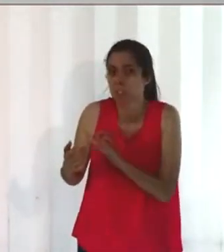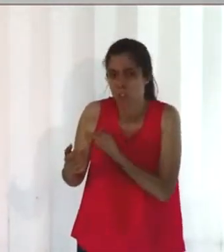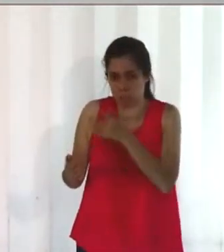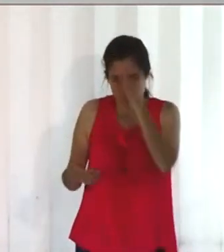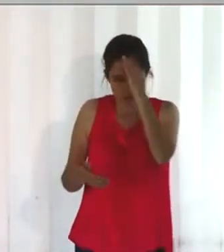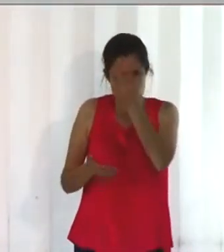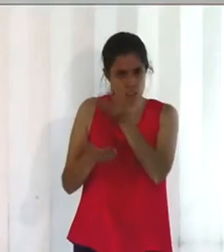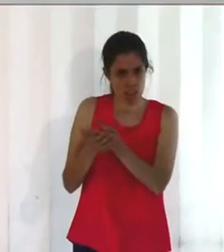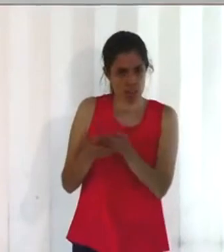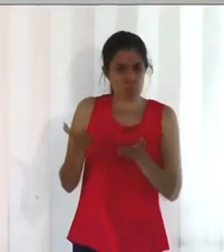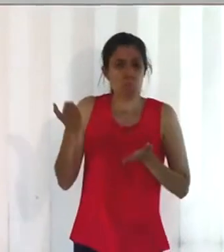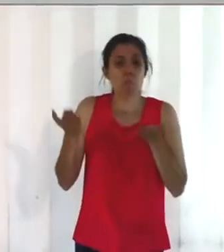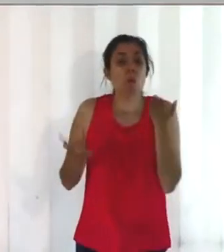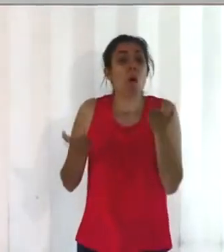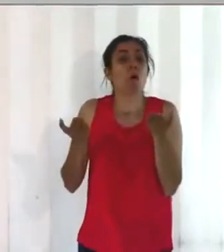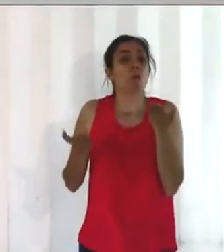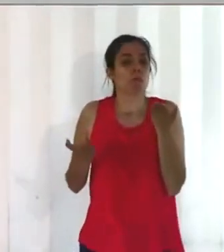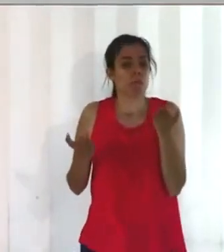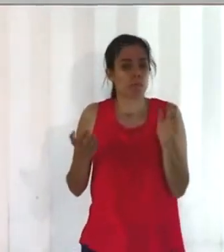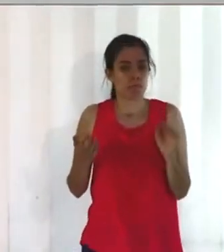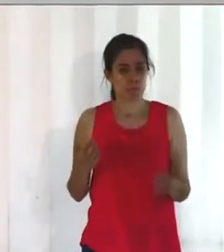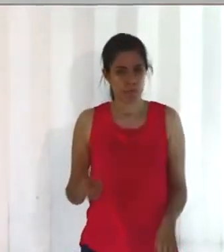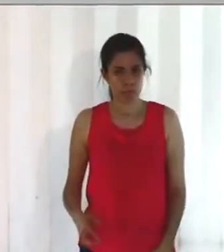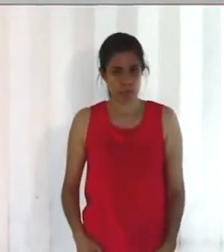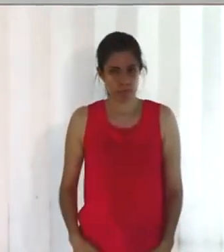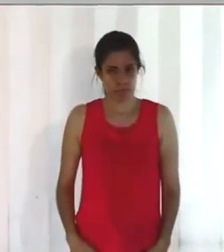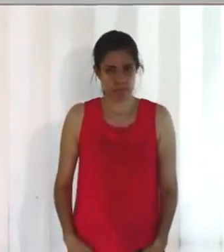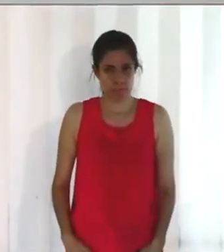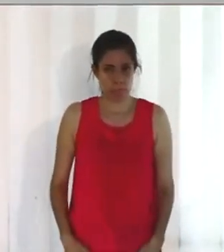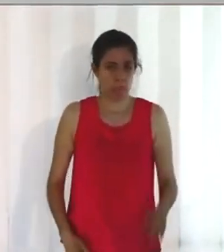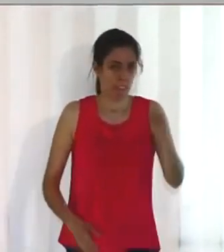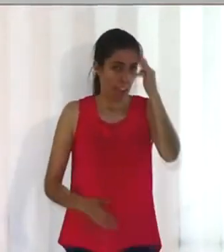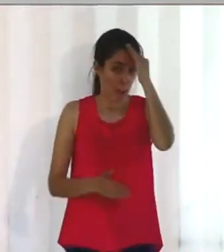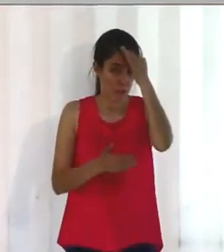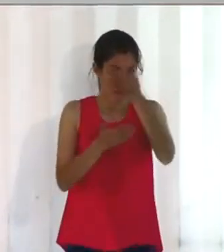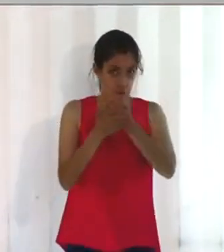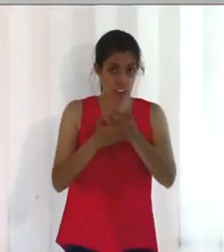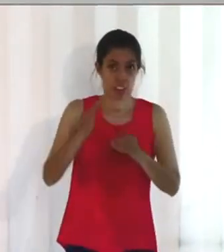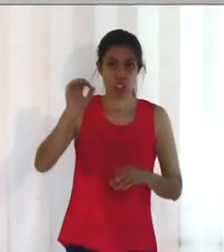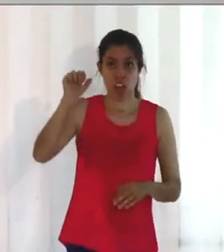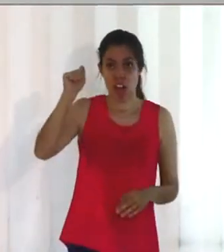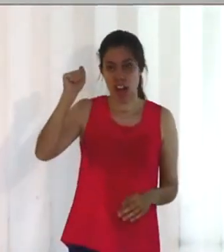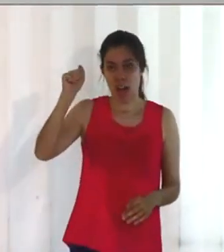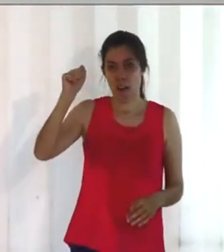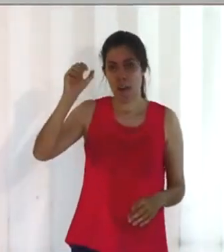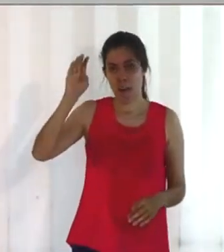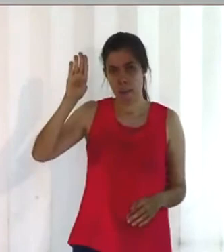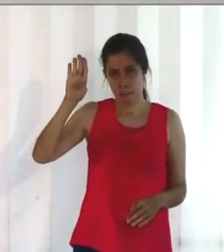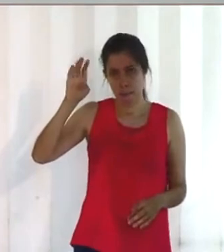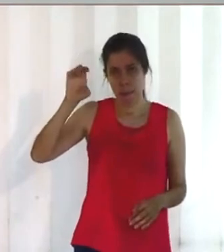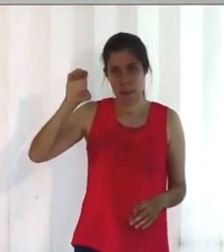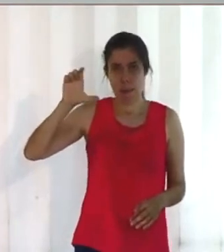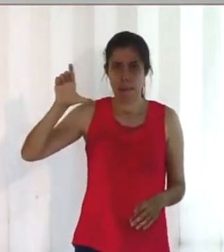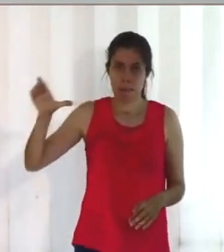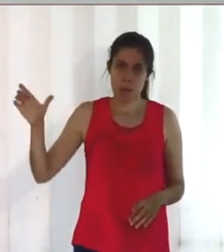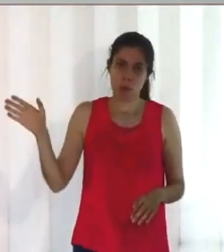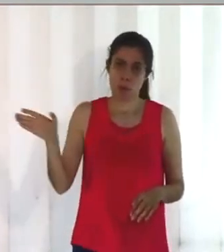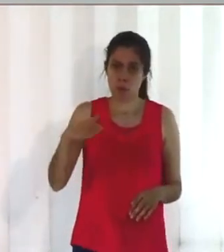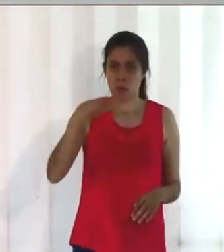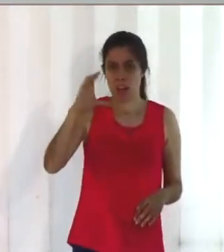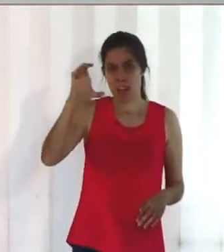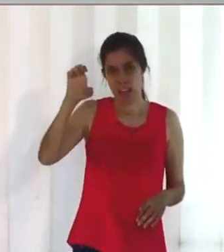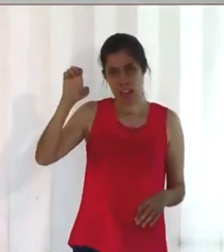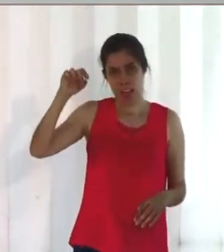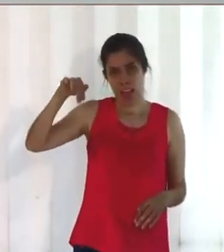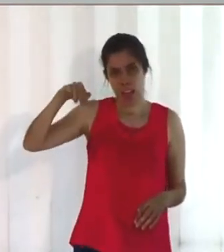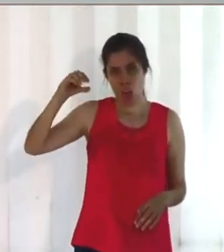A Bíblia fala da fé de Abel, e a Bíblia fala da fé de Enoque, e a Bíblia fala da fé de